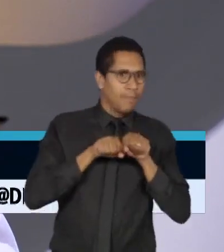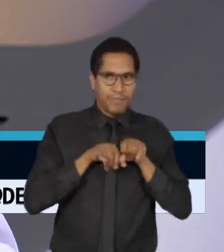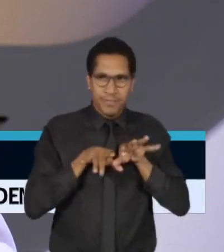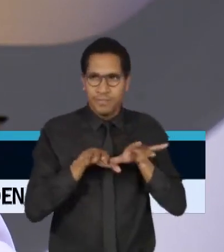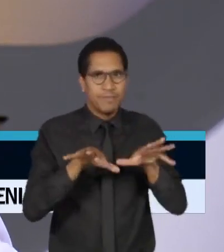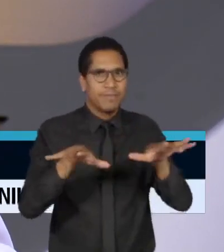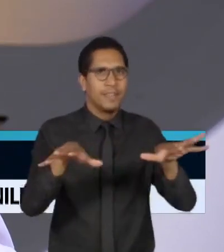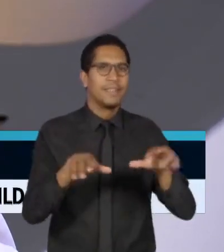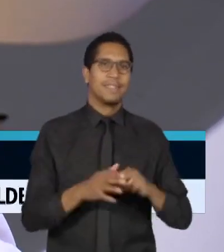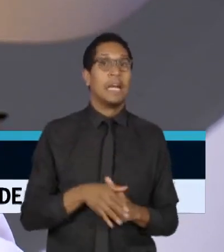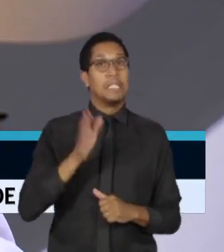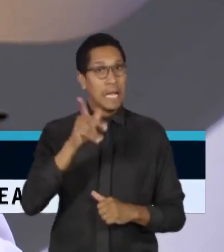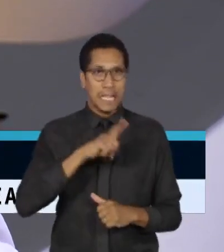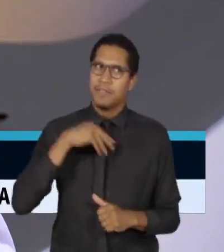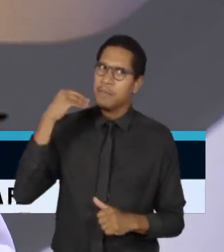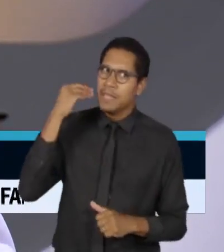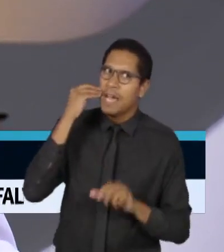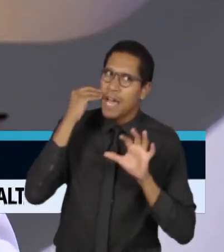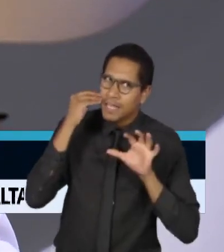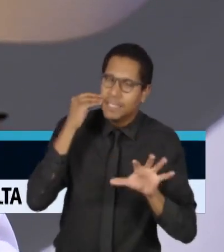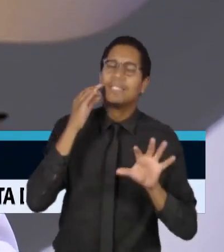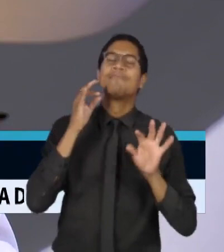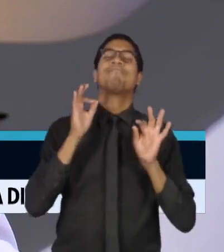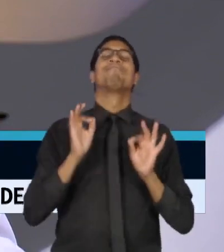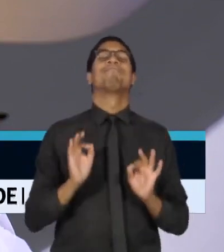já tivemos algumas experiências com